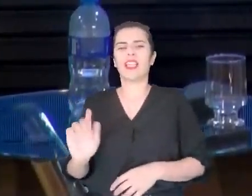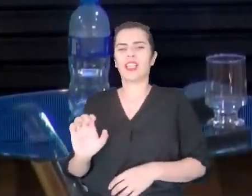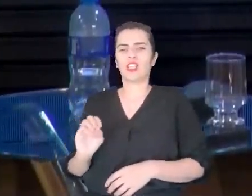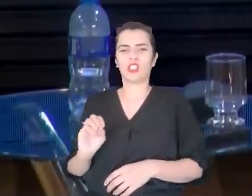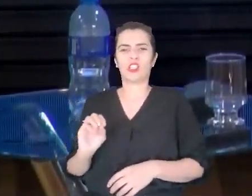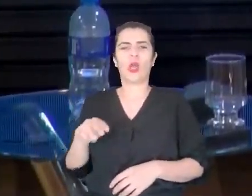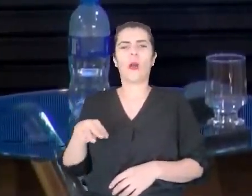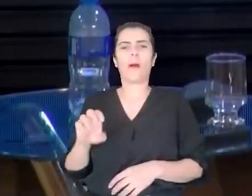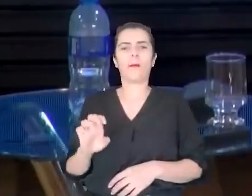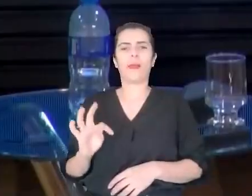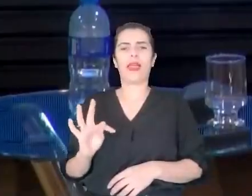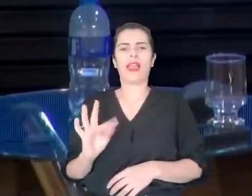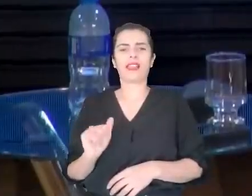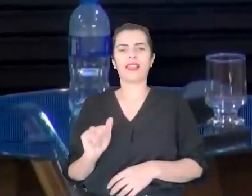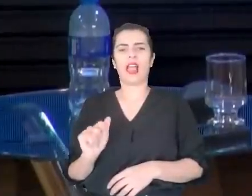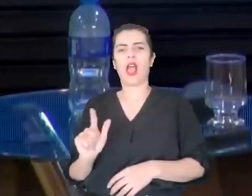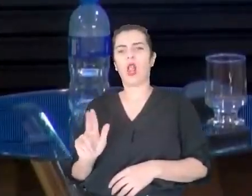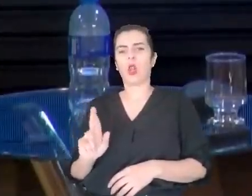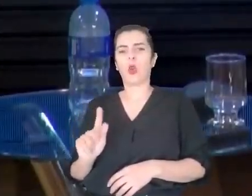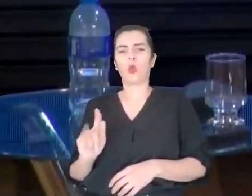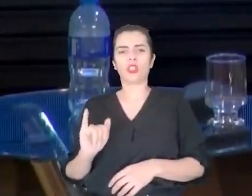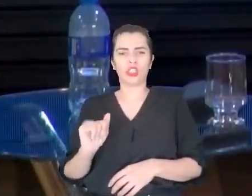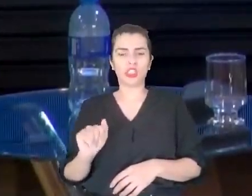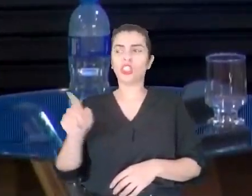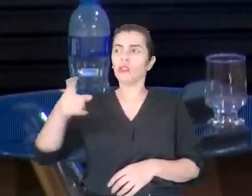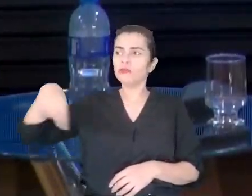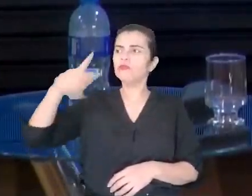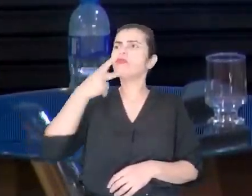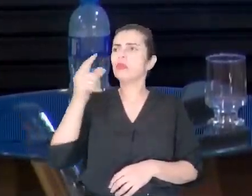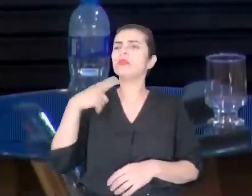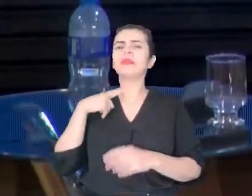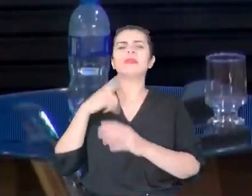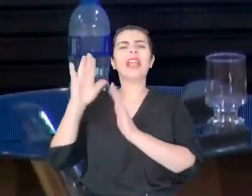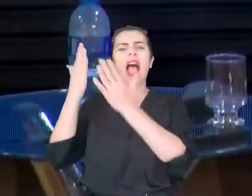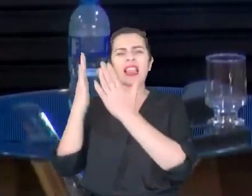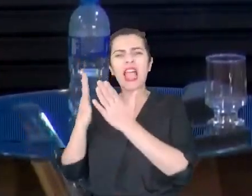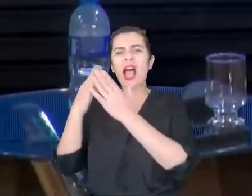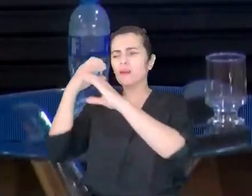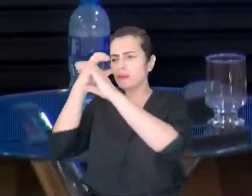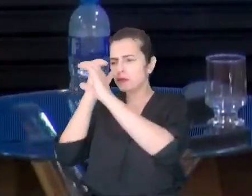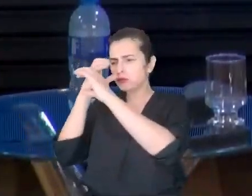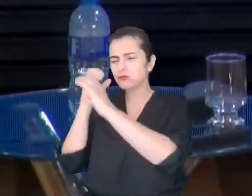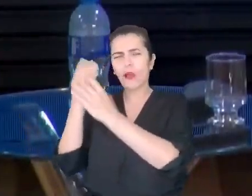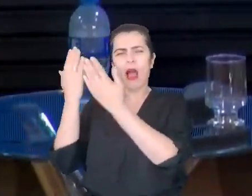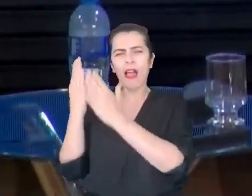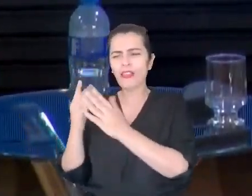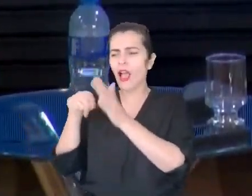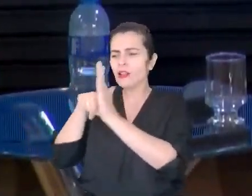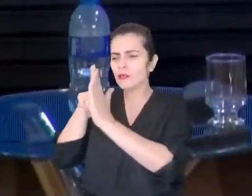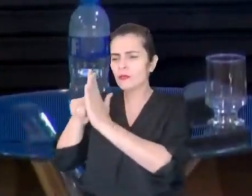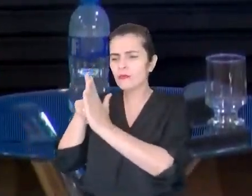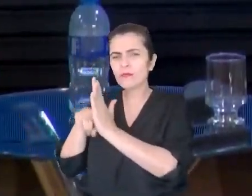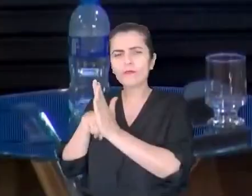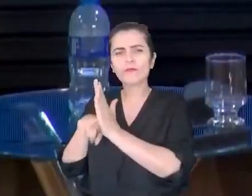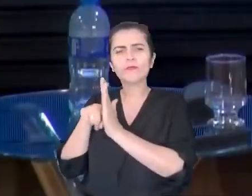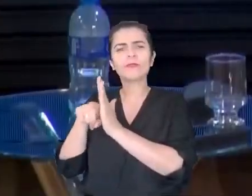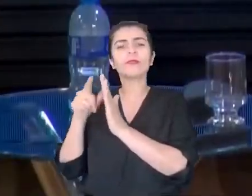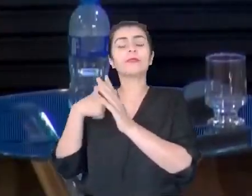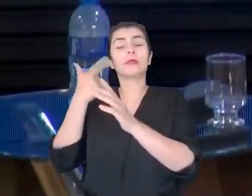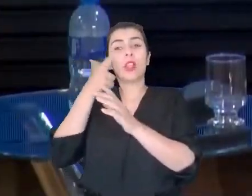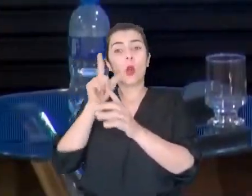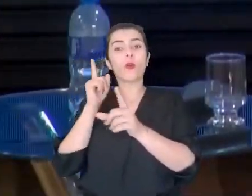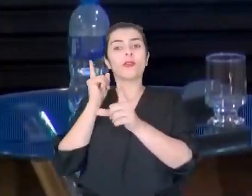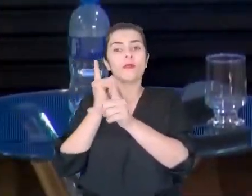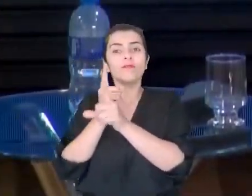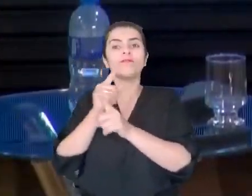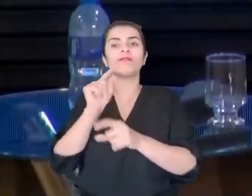mesmos entenderam que as análises que eles fazem para a blendagem da nossa mina, né, aquelas